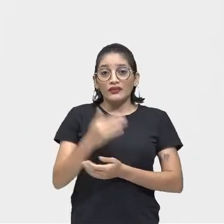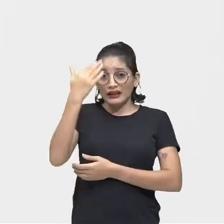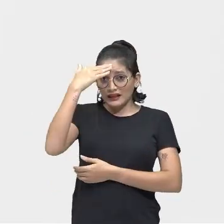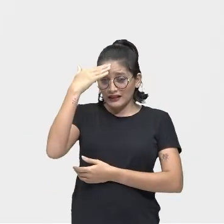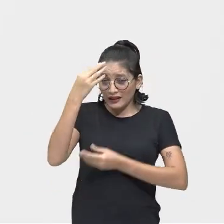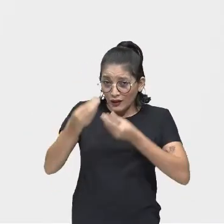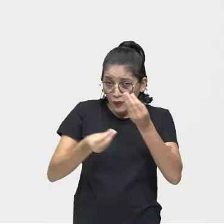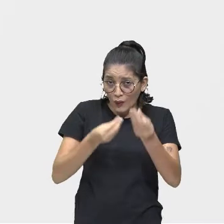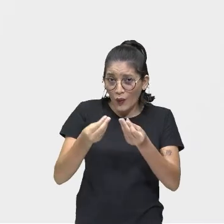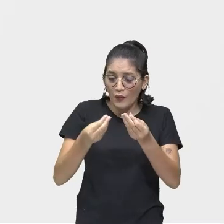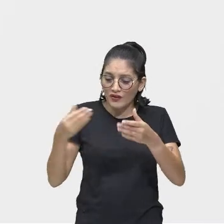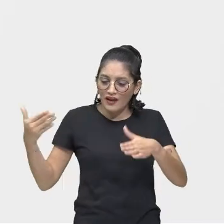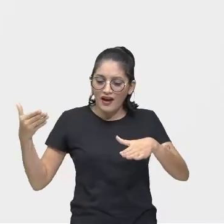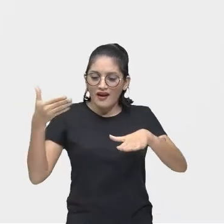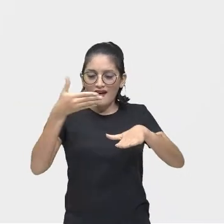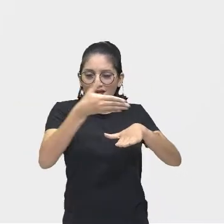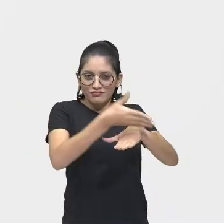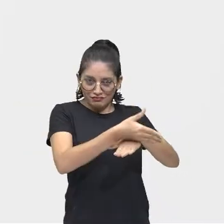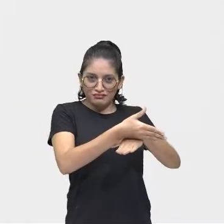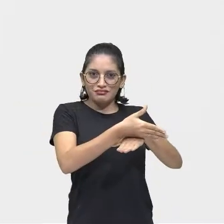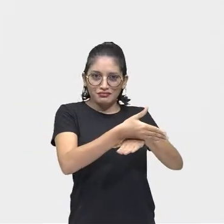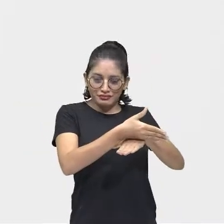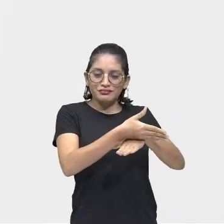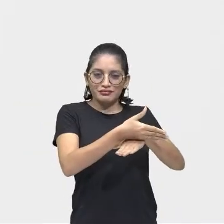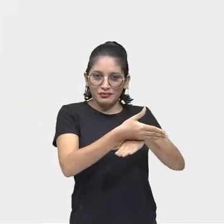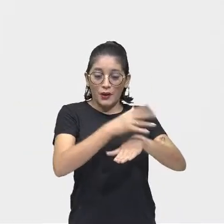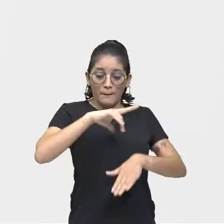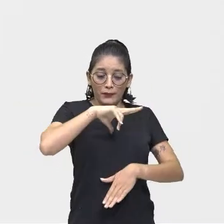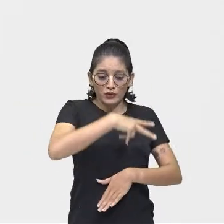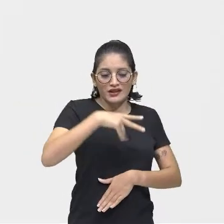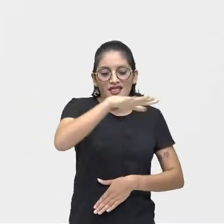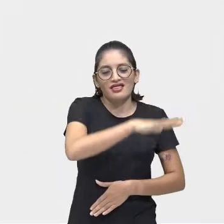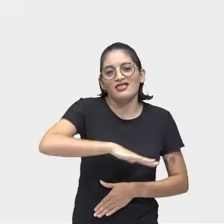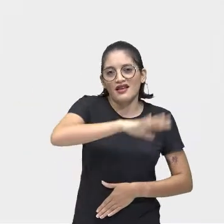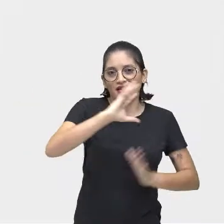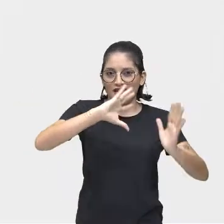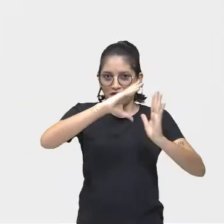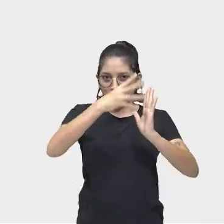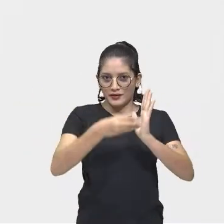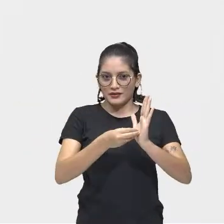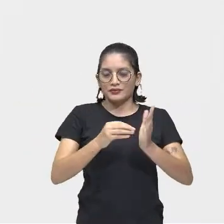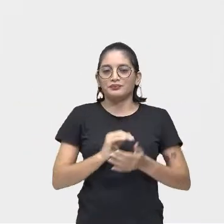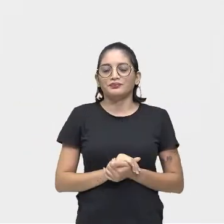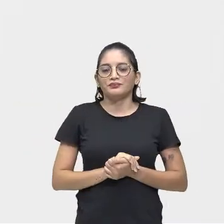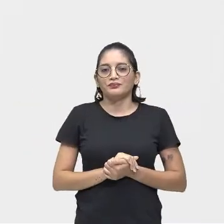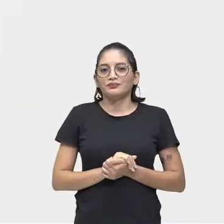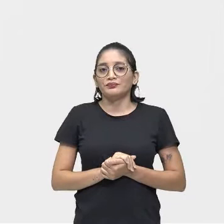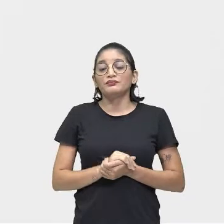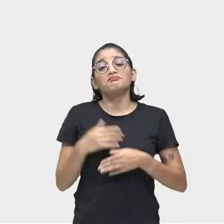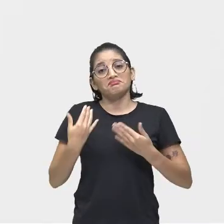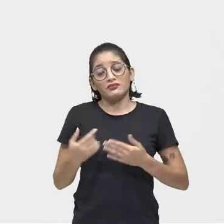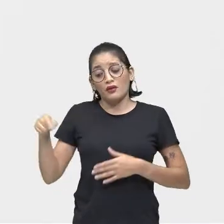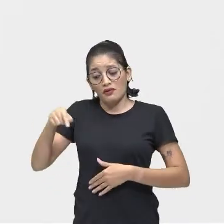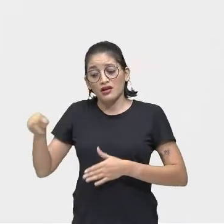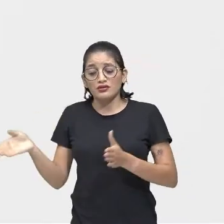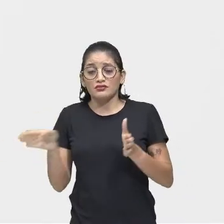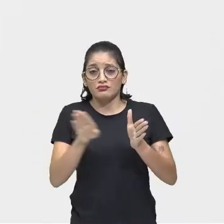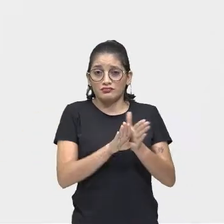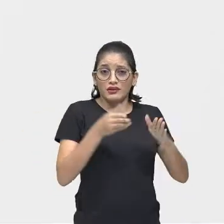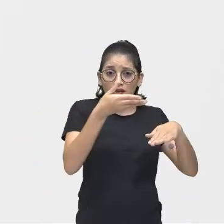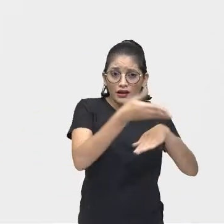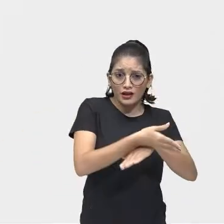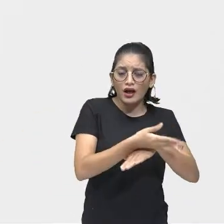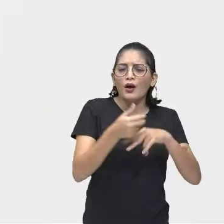que se deu essa penetração portuguesa no território da Amazônia. A chegada portuguesa se deu